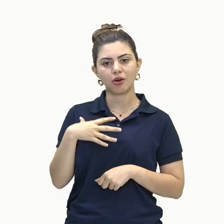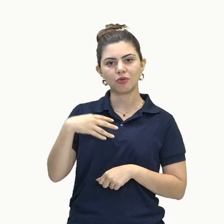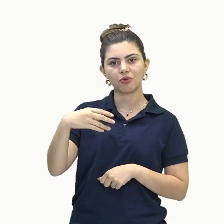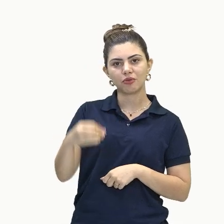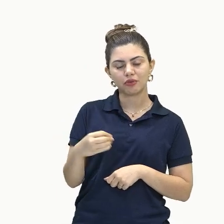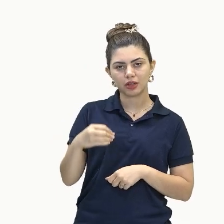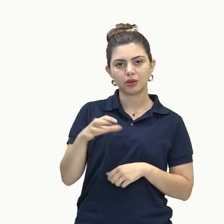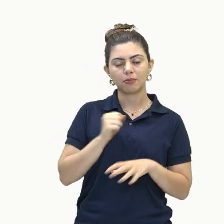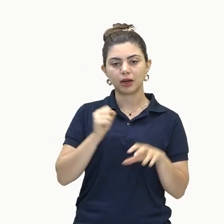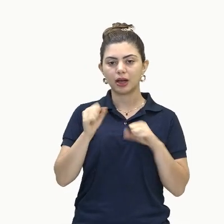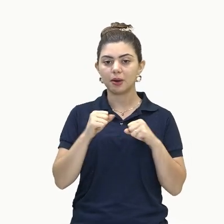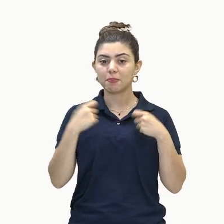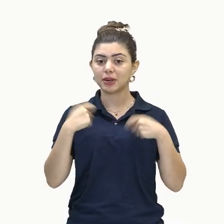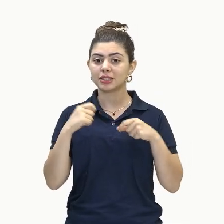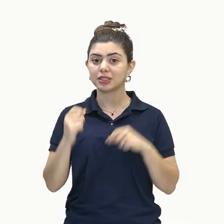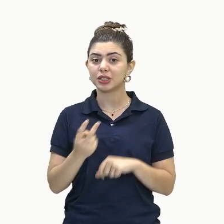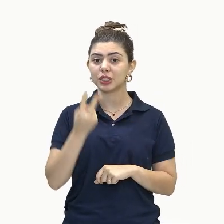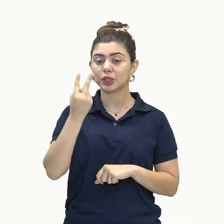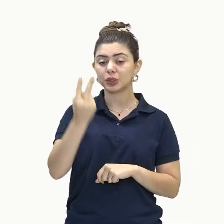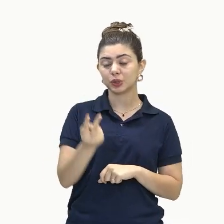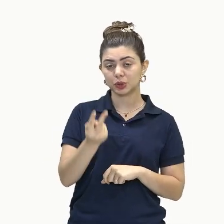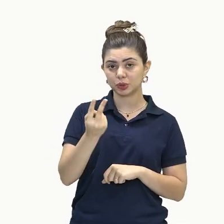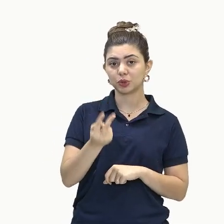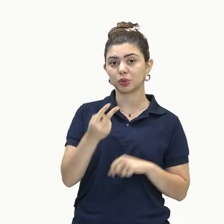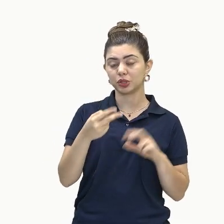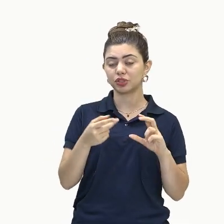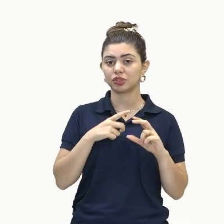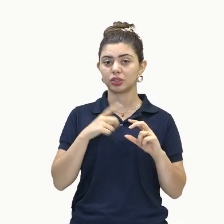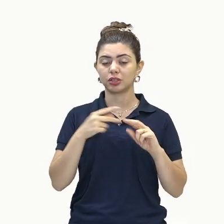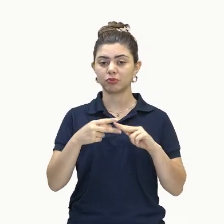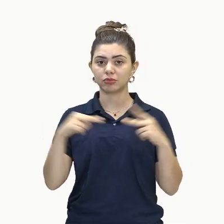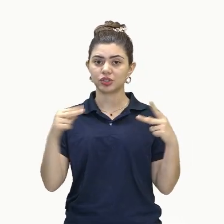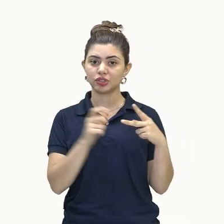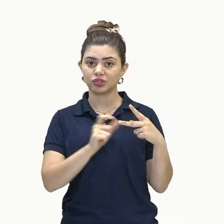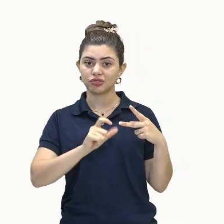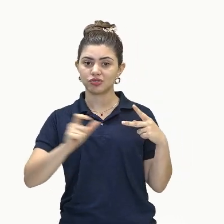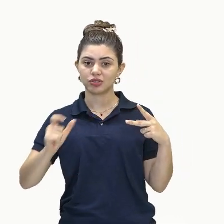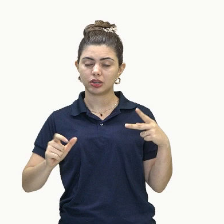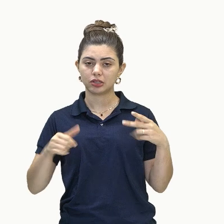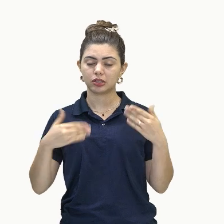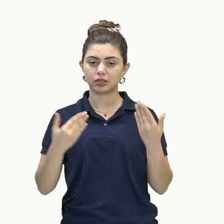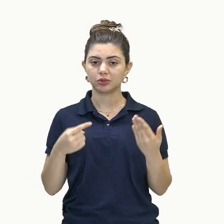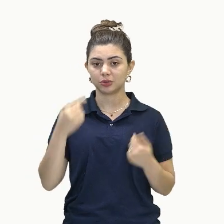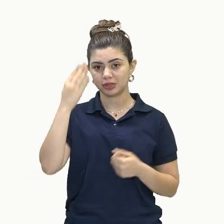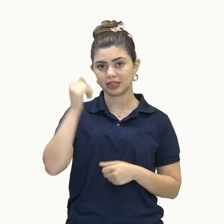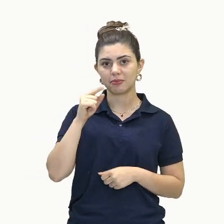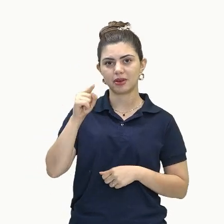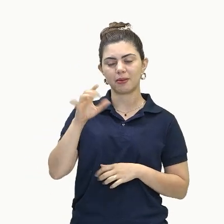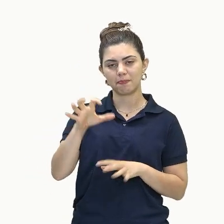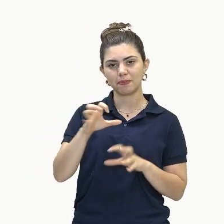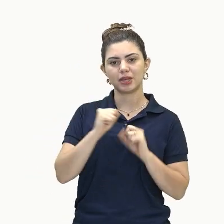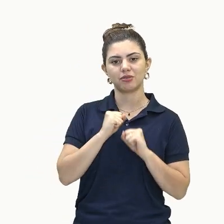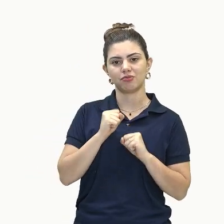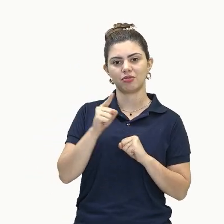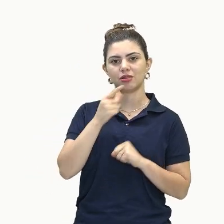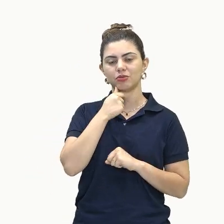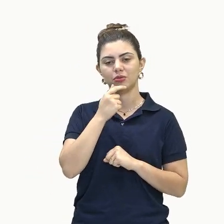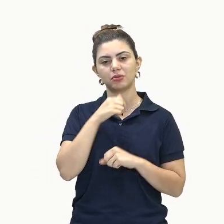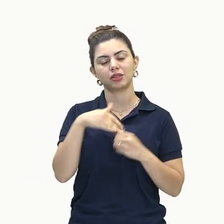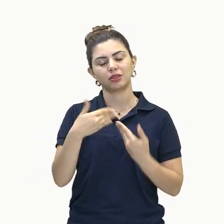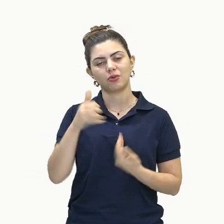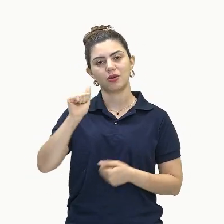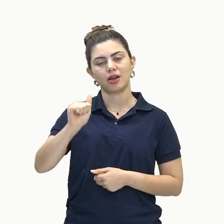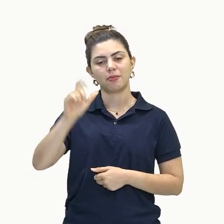é necessário que eles tenham 2 genes recessivos. Isso quer dizer que um obrigatoriamente veio deste homem, fazendo dele um